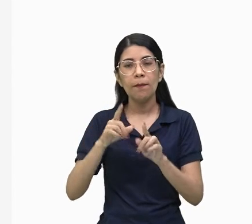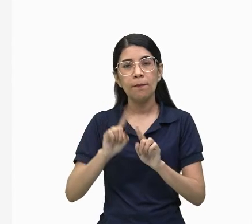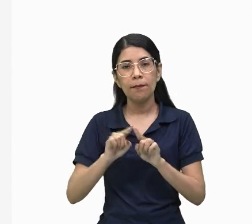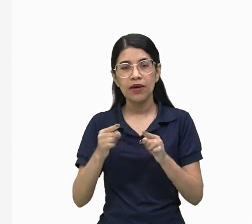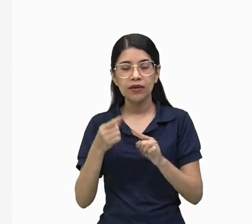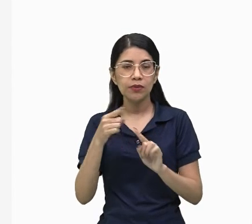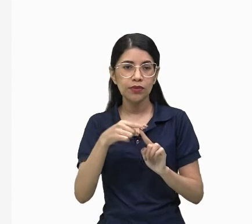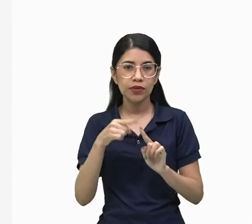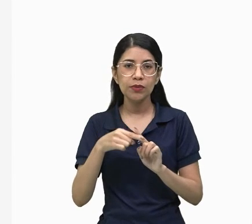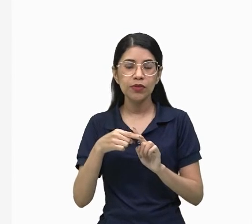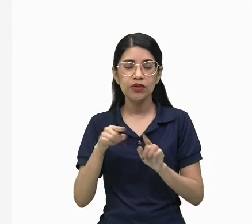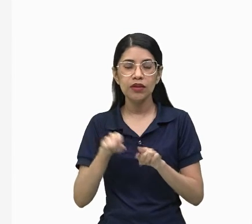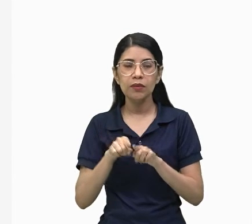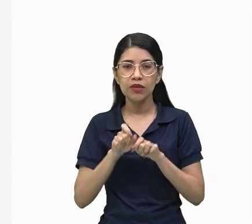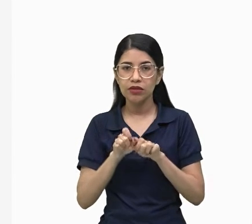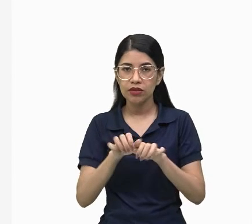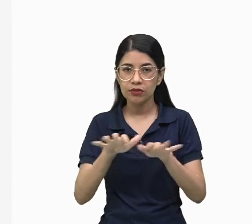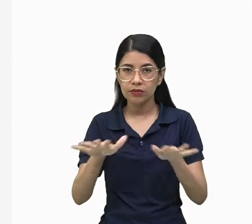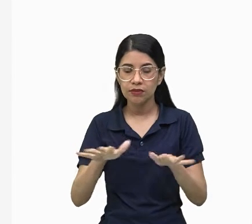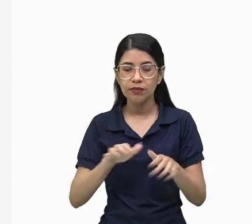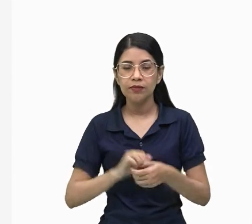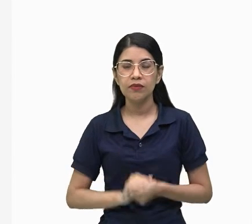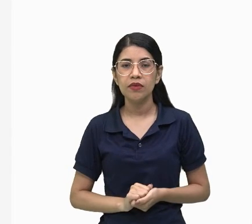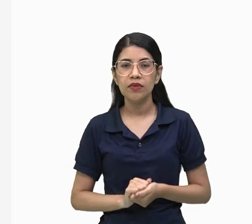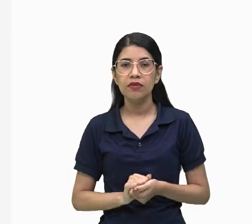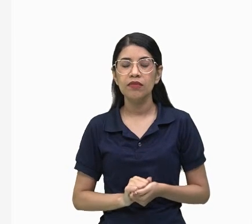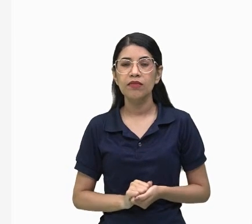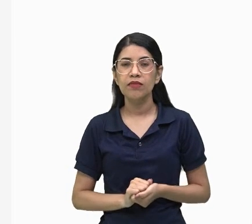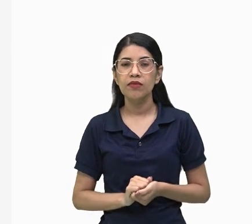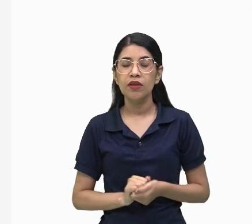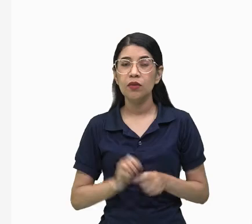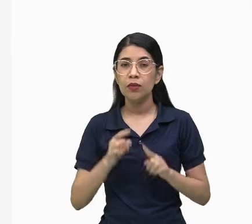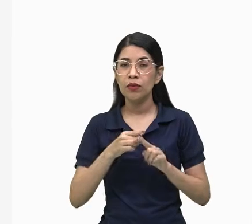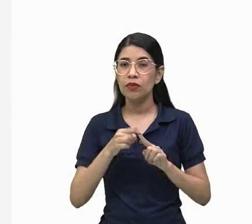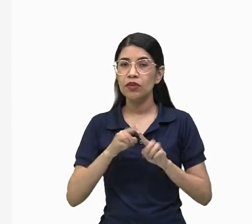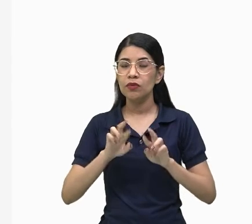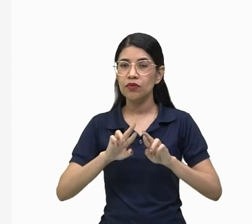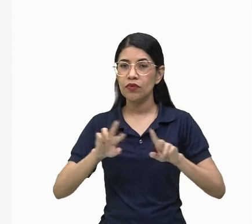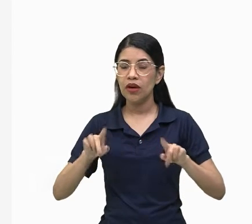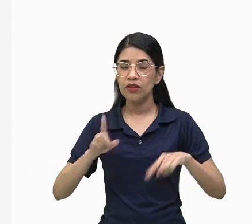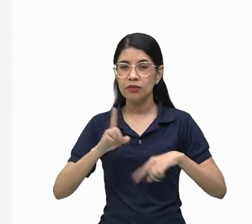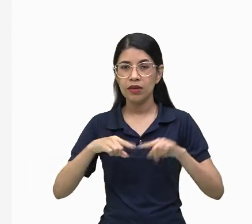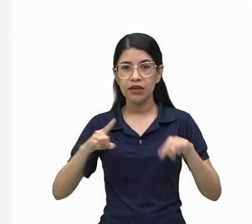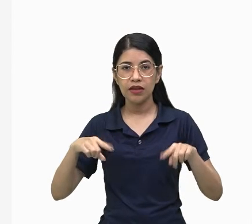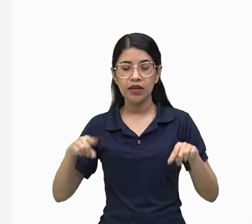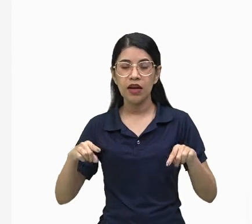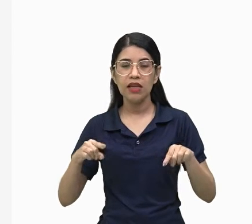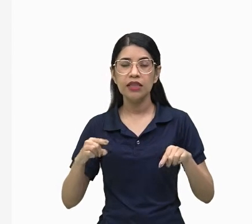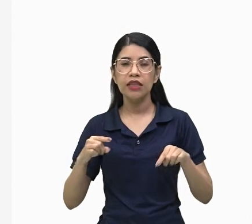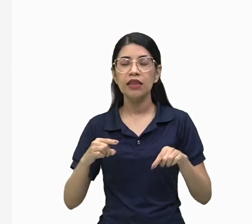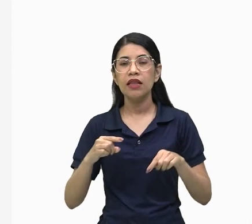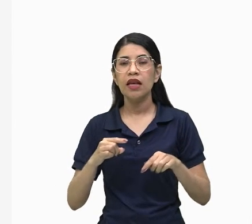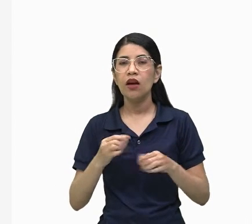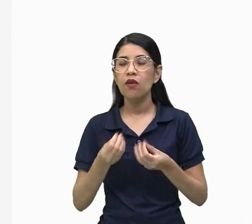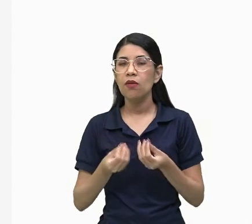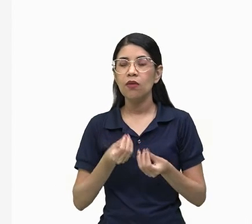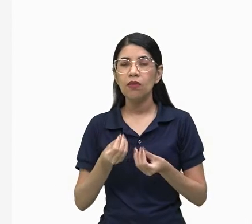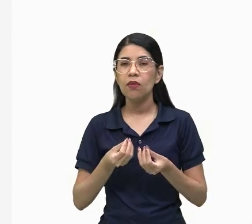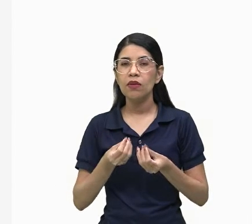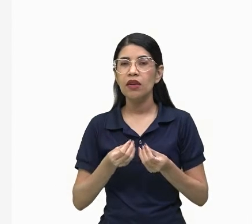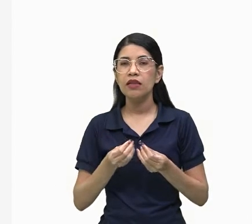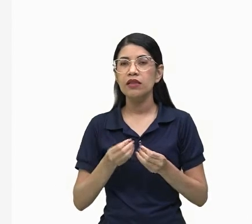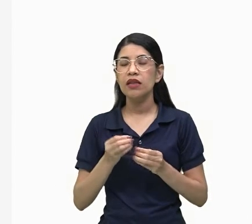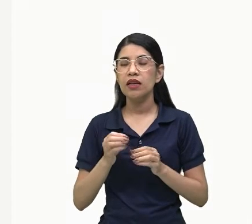propagação. Olha só, os diferentes meios materiais comportam-se de